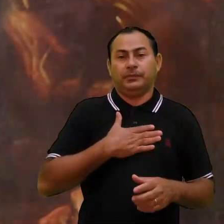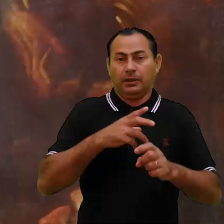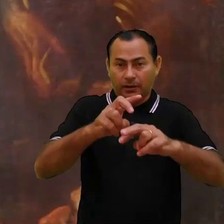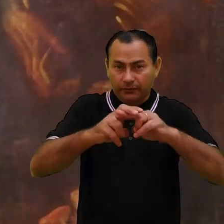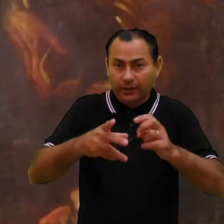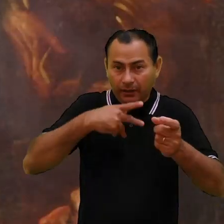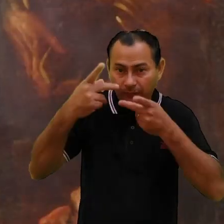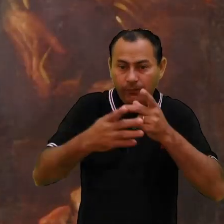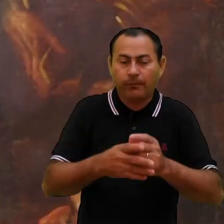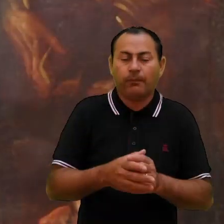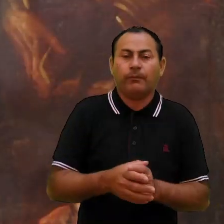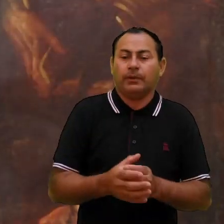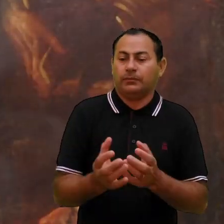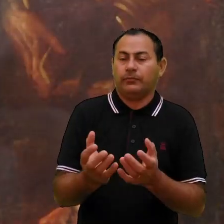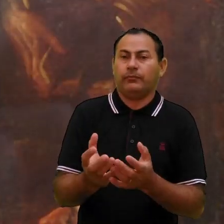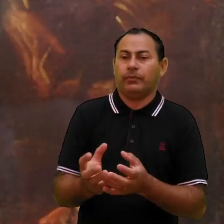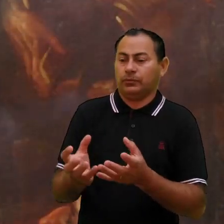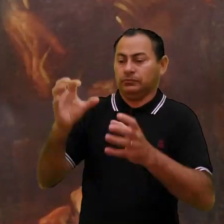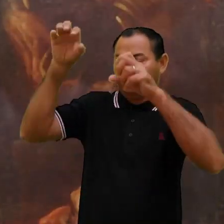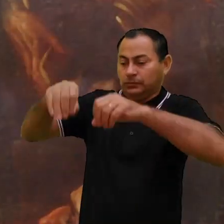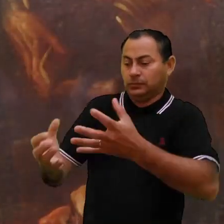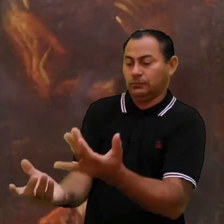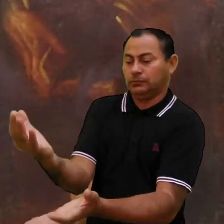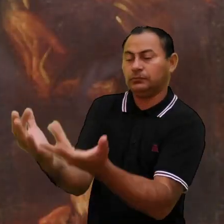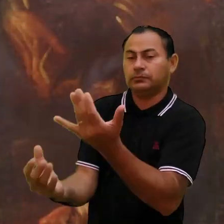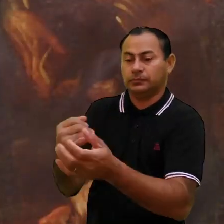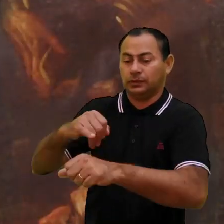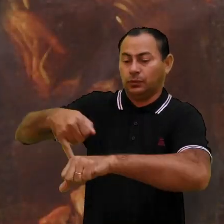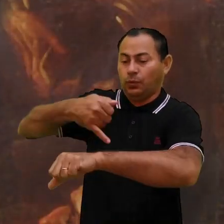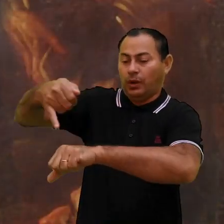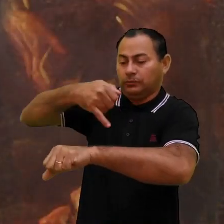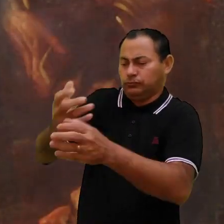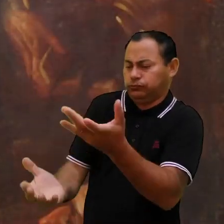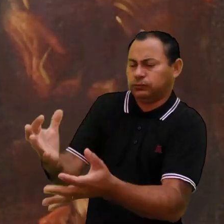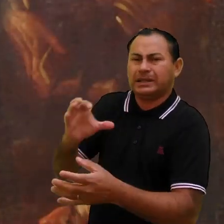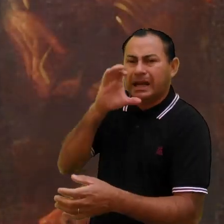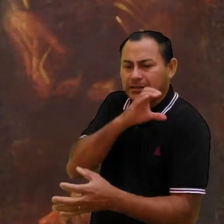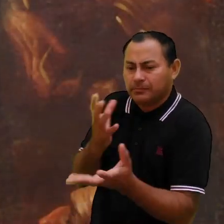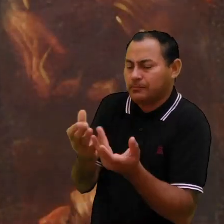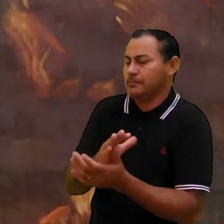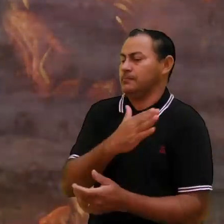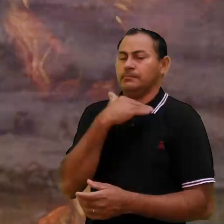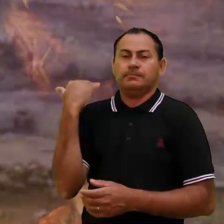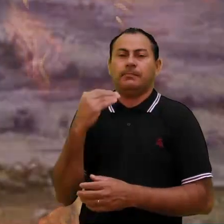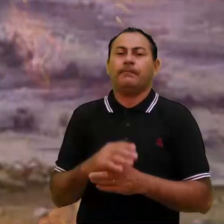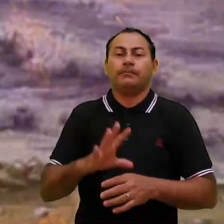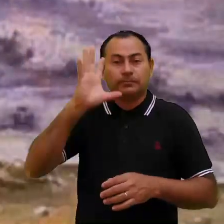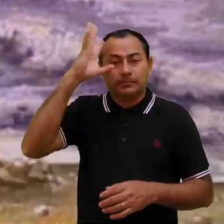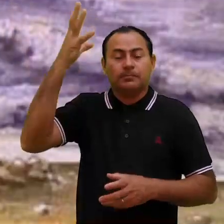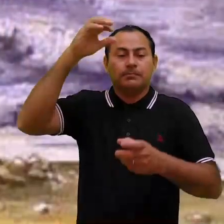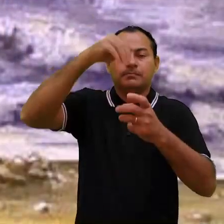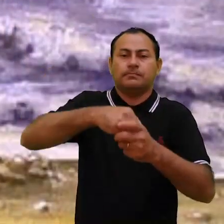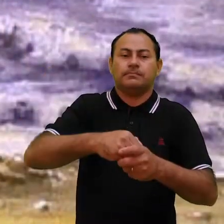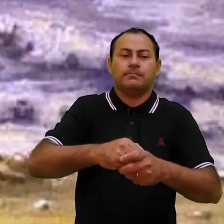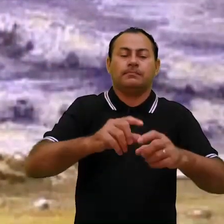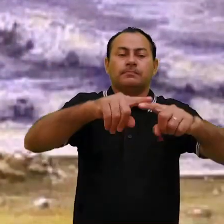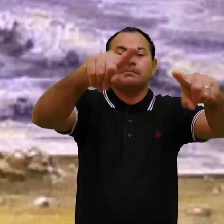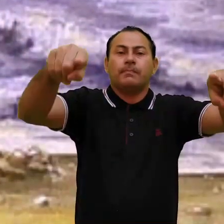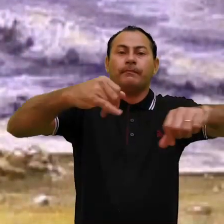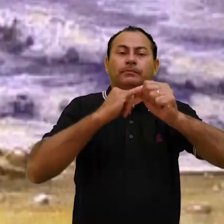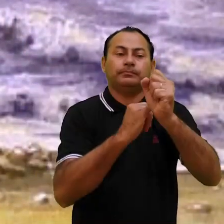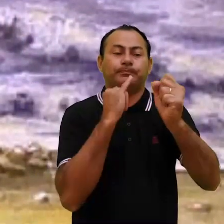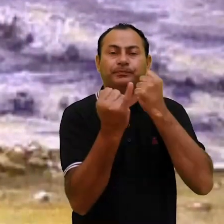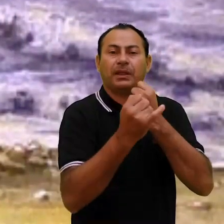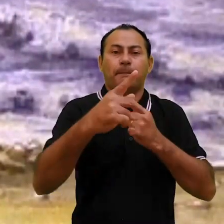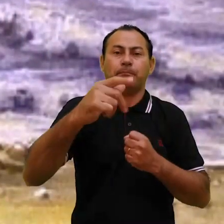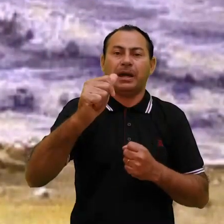que quando cozinharam João no óleo fervendo, e ele não morreu, decidiram colocá-lo na ilha de Patmos até